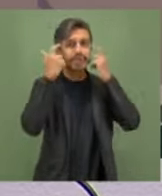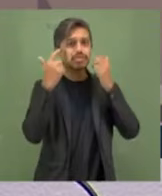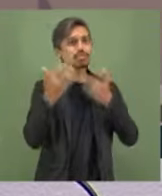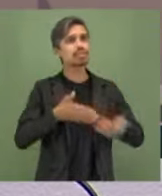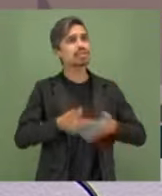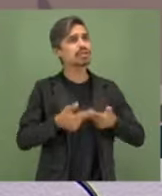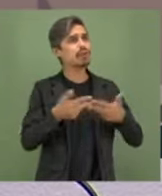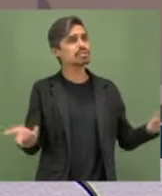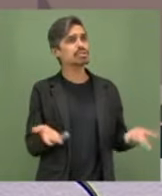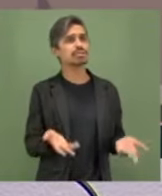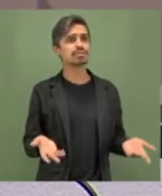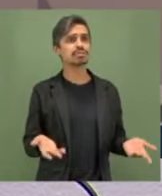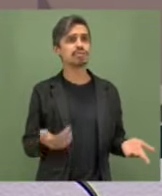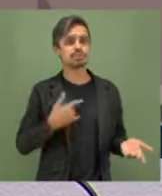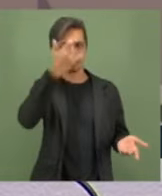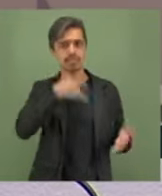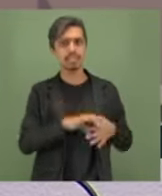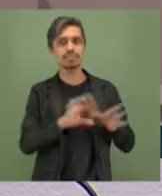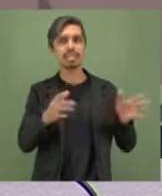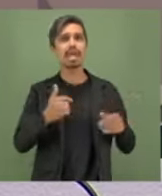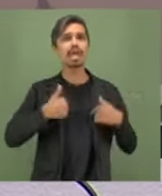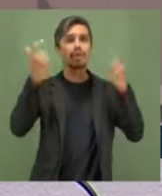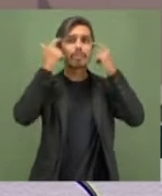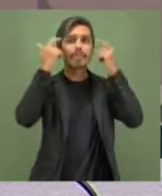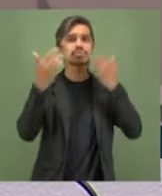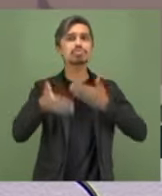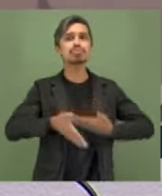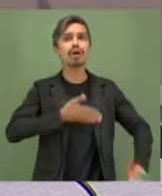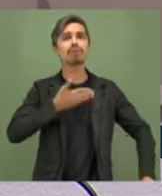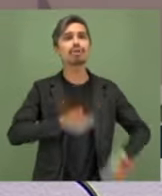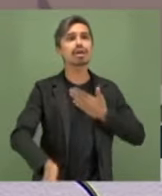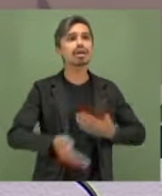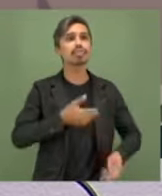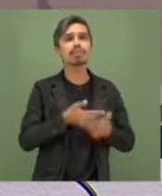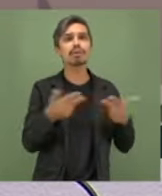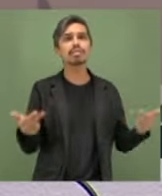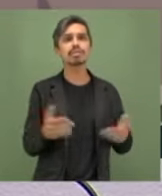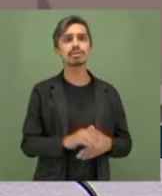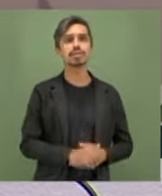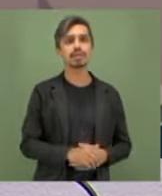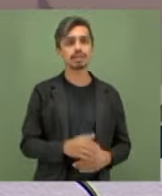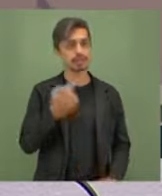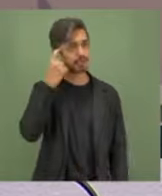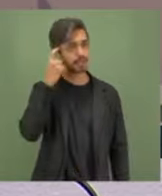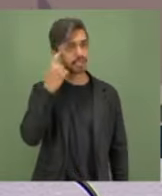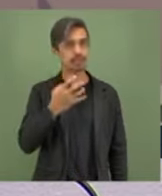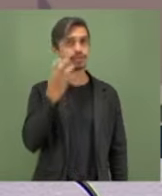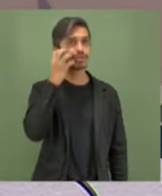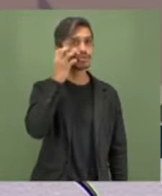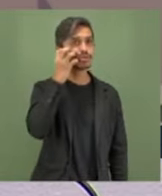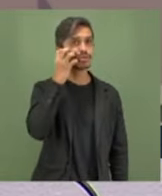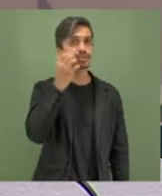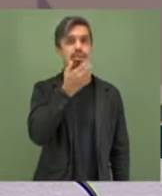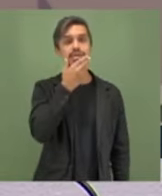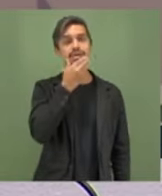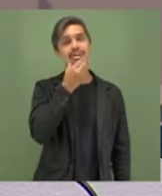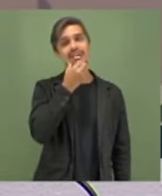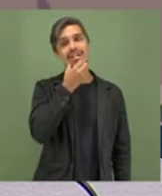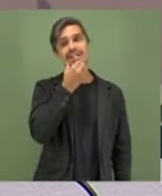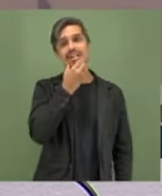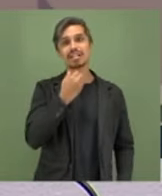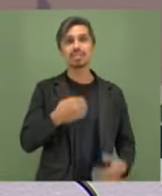cidadão livre. Eu penso o que eu quiser. Eu penso ao Flávio Dino o que bem me apetecer. Da mesma